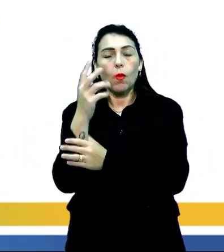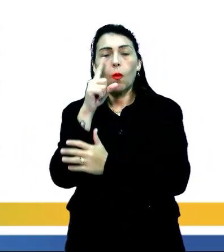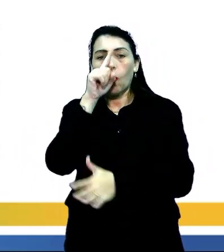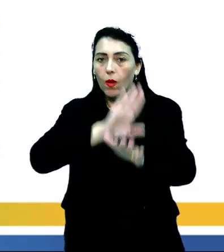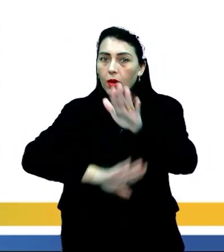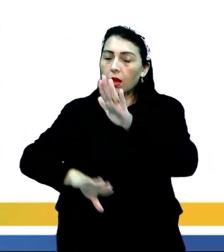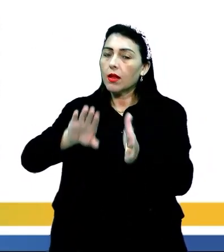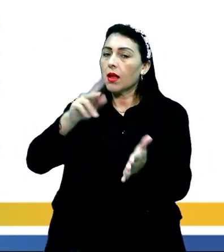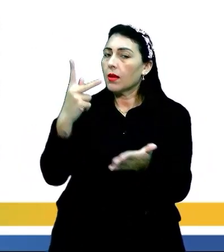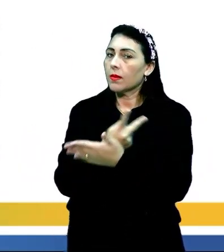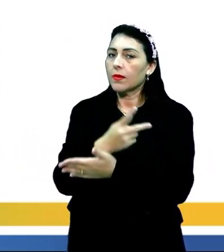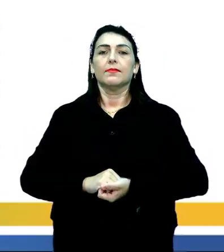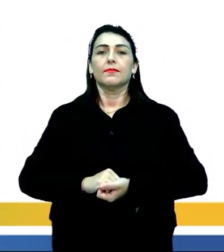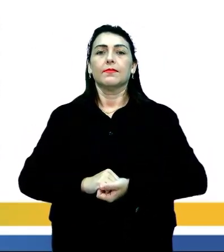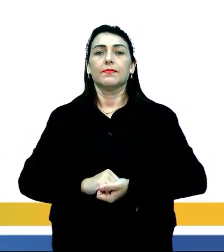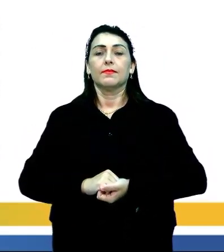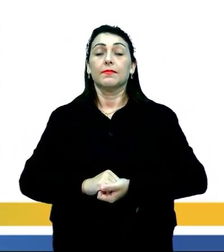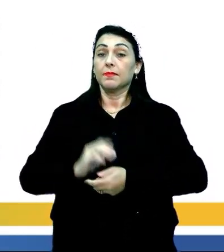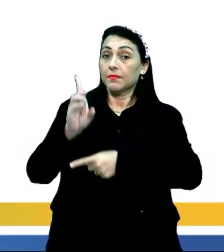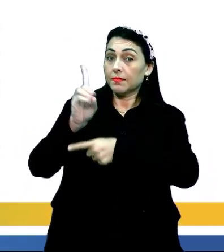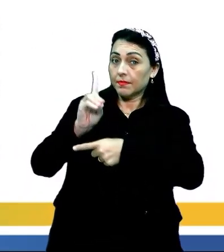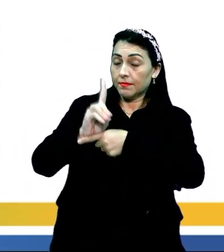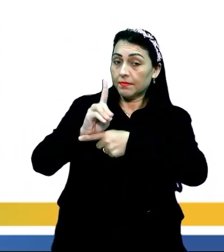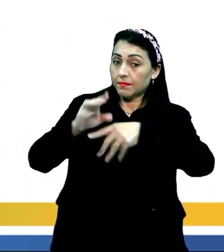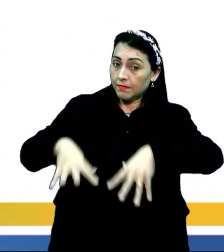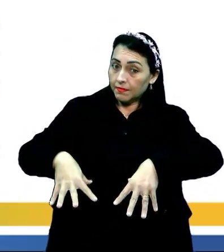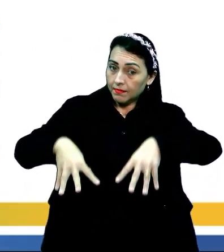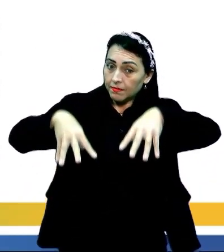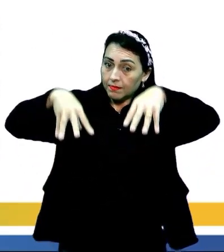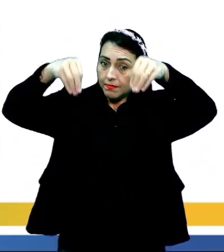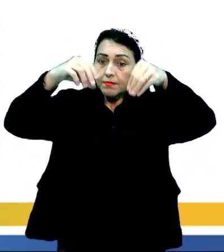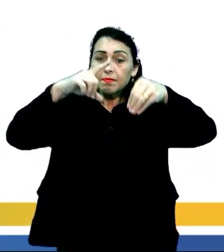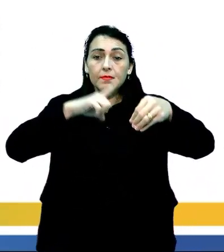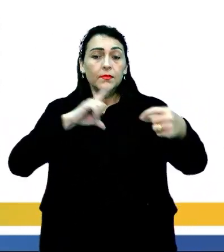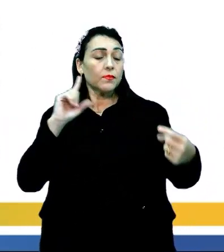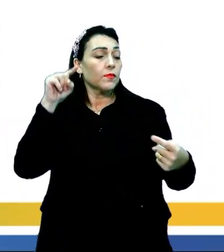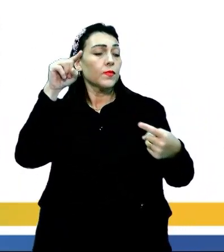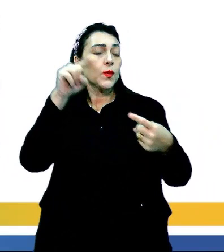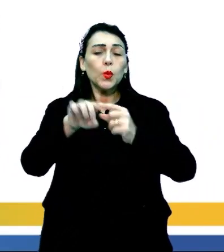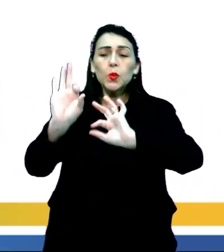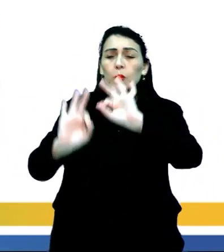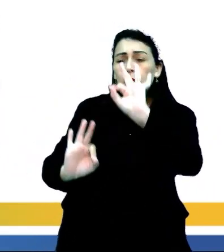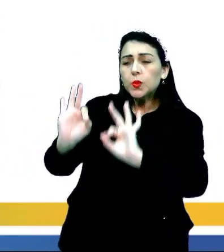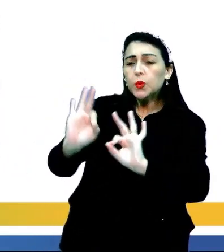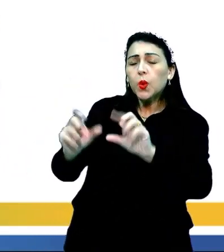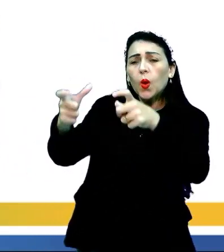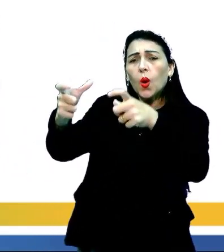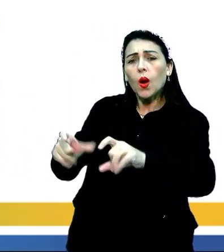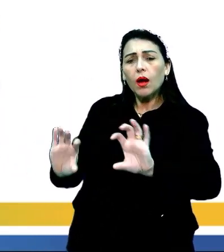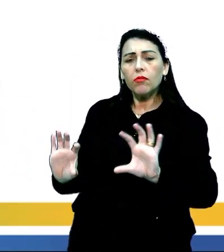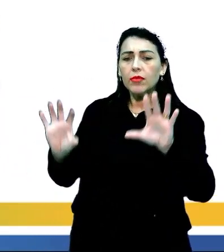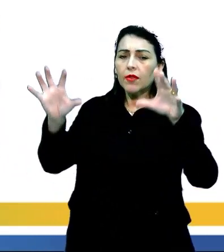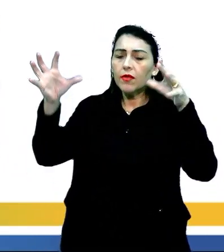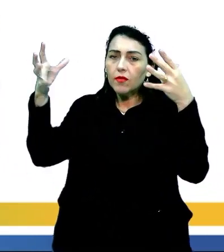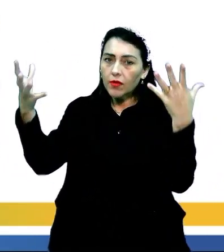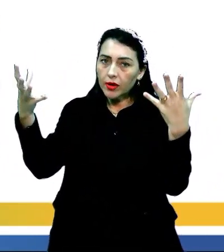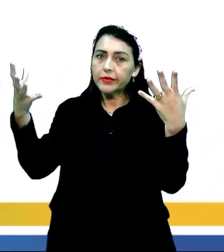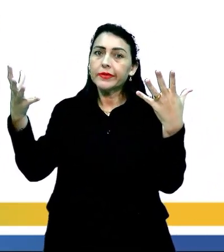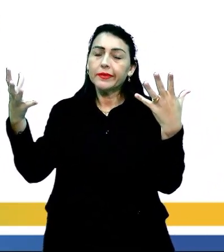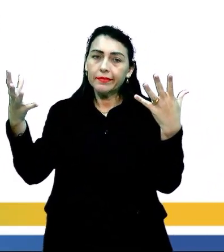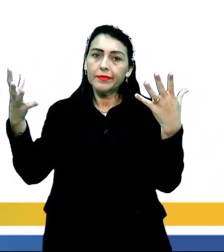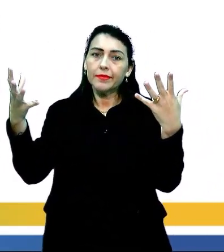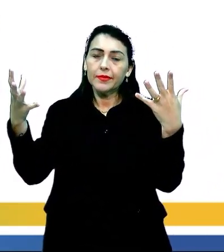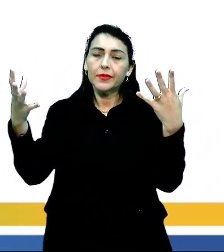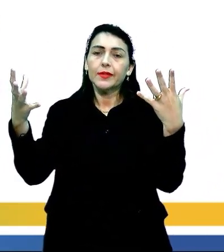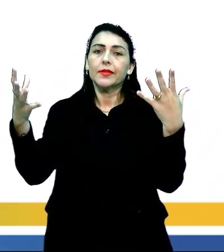não é a resposta correta também letra D as otárias que tem a função de enfeitar o cenário da festa né aí nesse caso